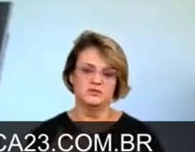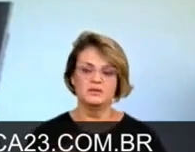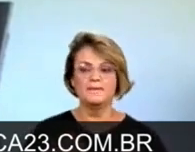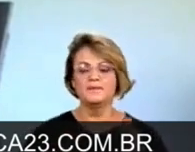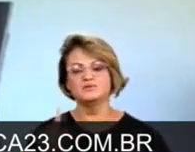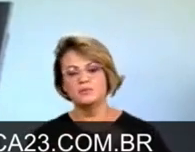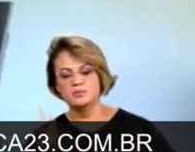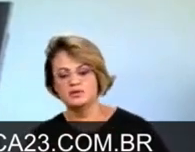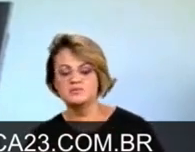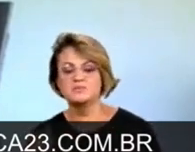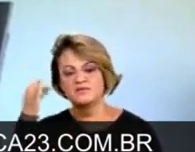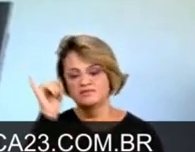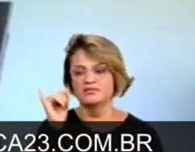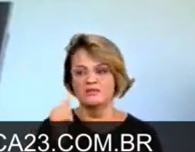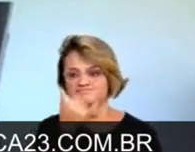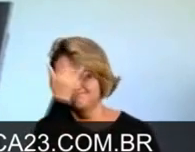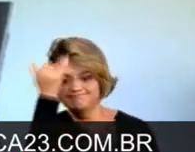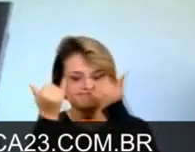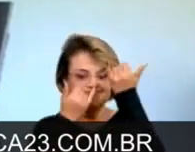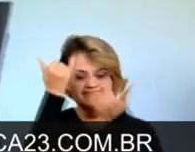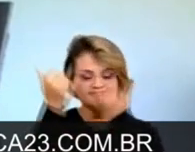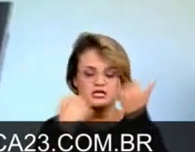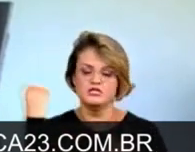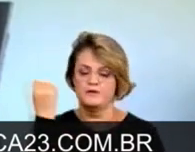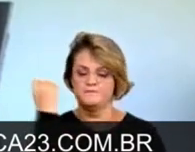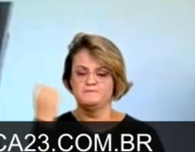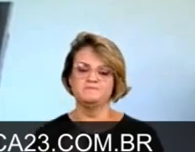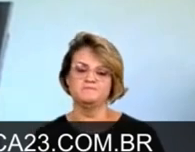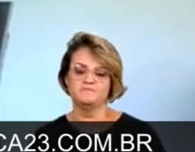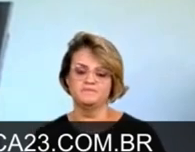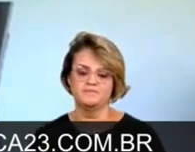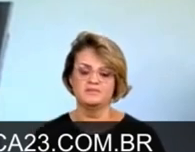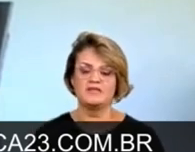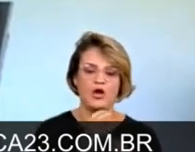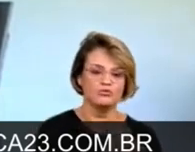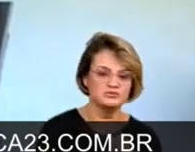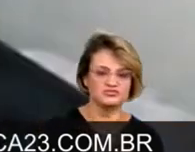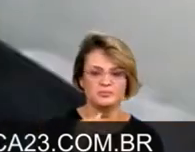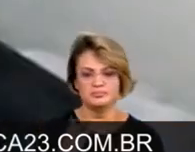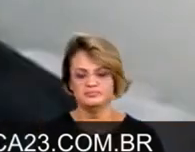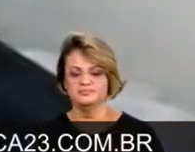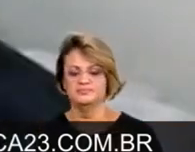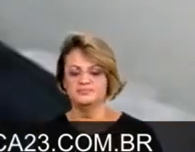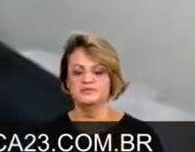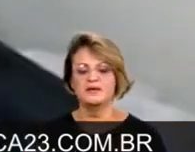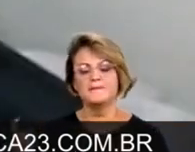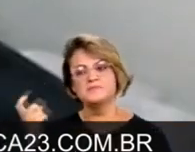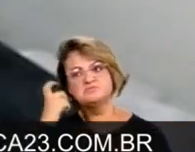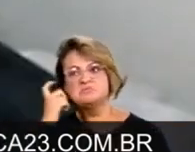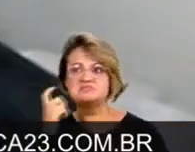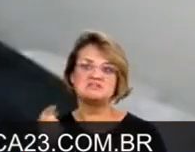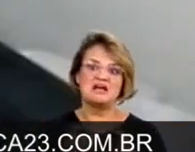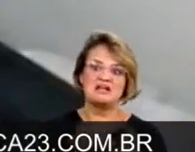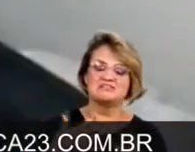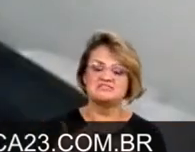de população para evitar mudanças vindas, por exemplo, da contagem censitária. Podemos pensar em vários